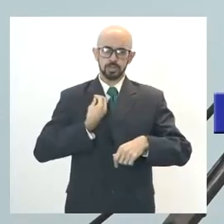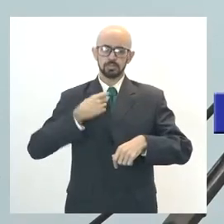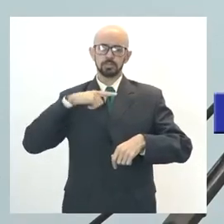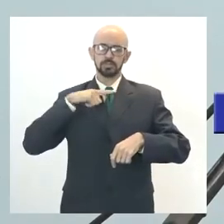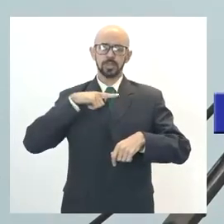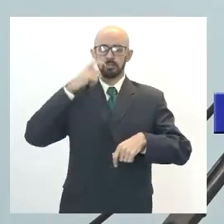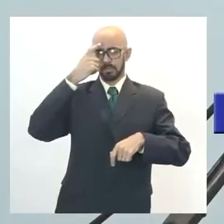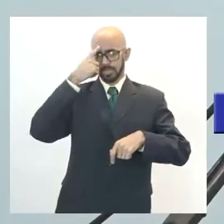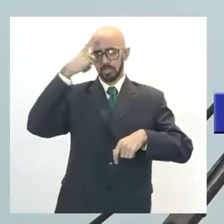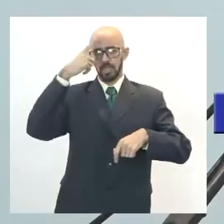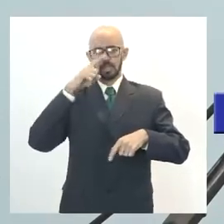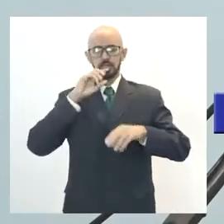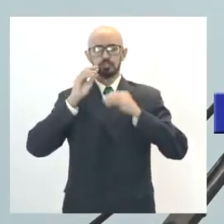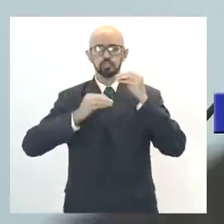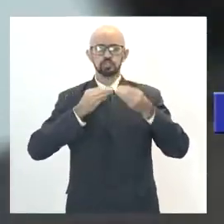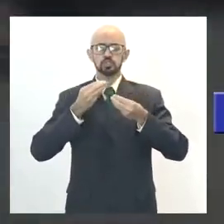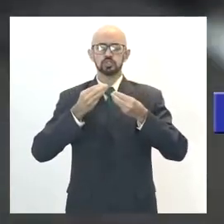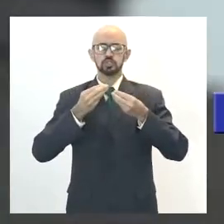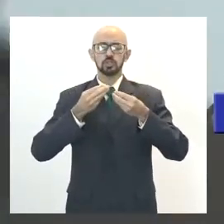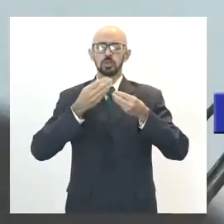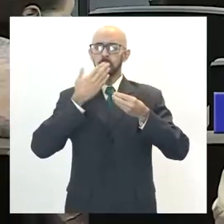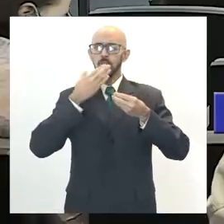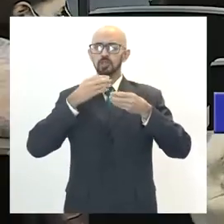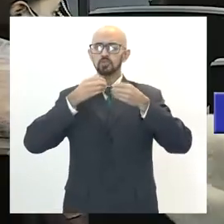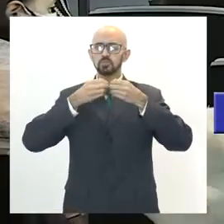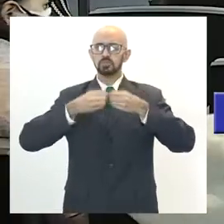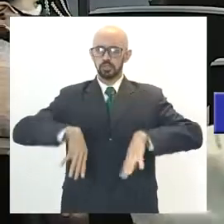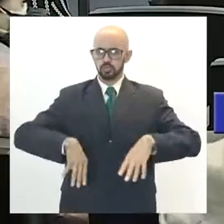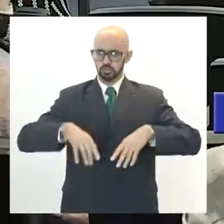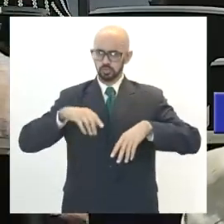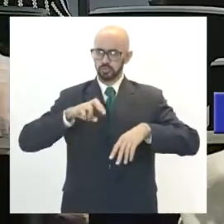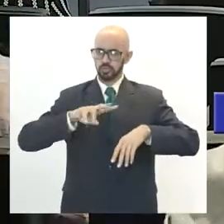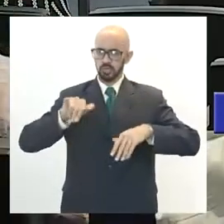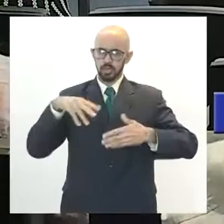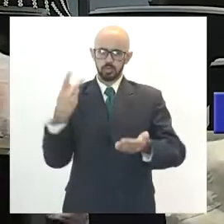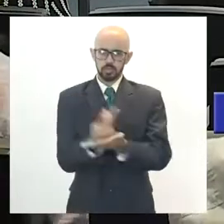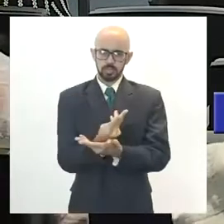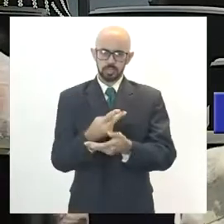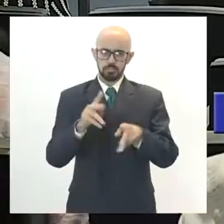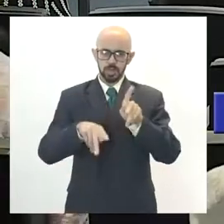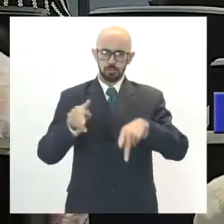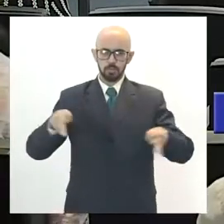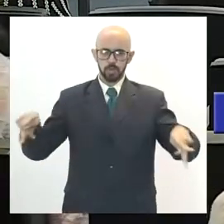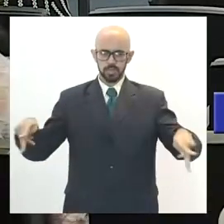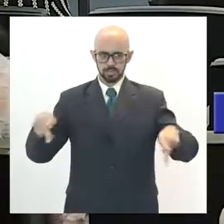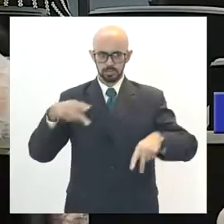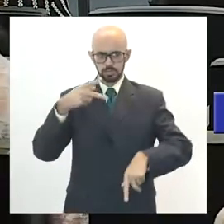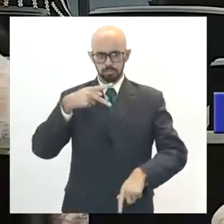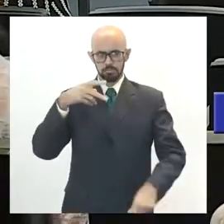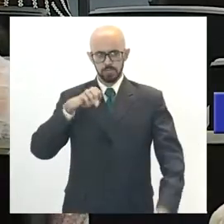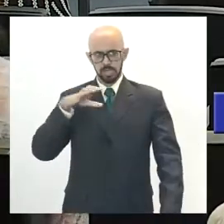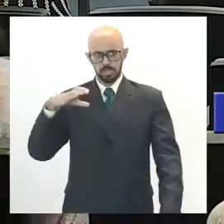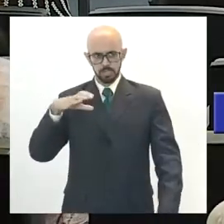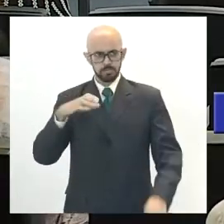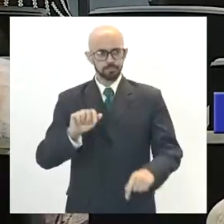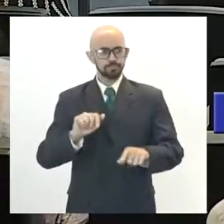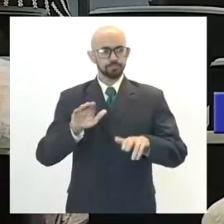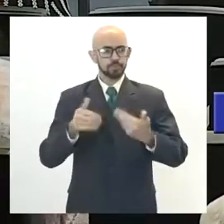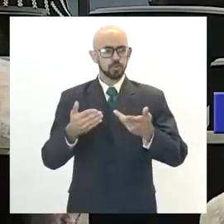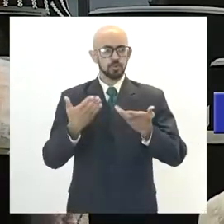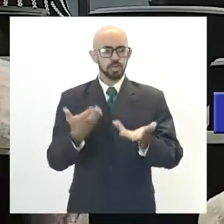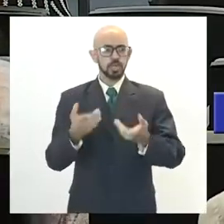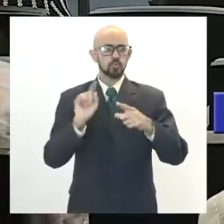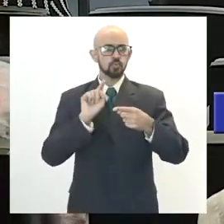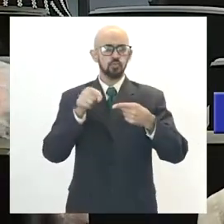consenso né sobre os danos que é é que vai ser para toda a população essa Pet então eu gostaria também de